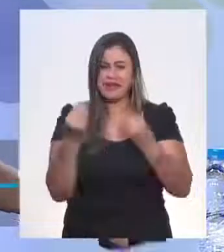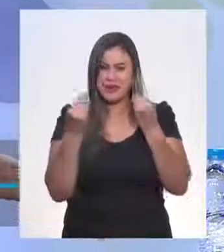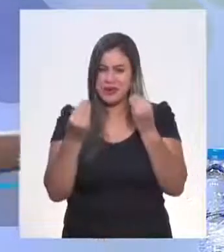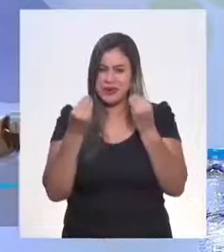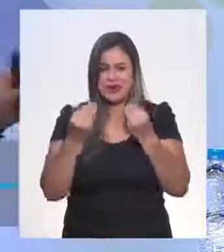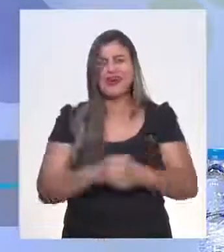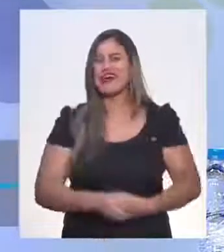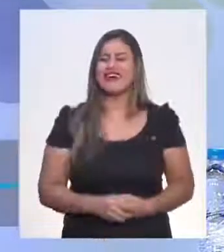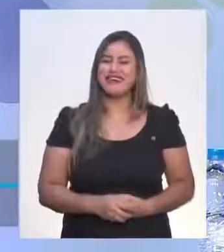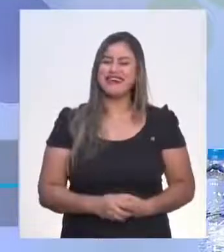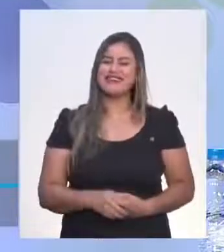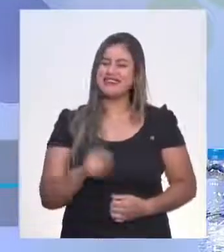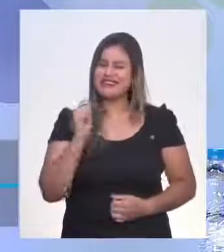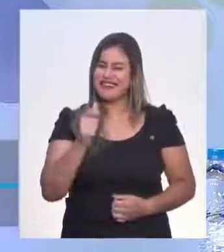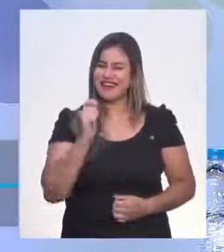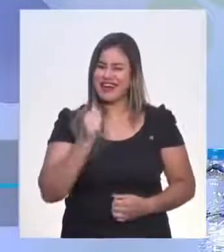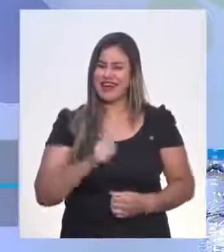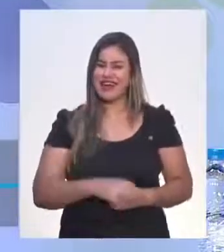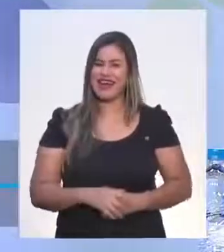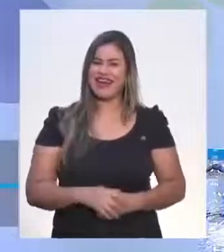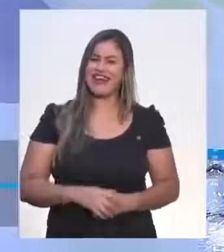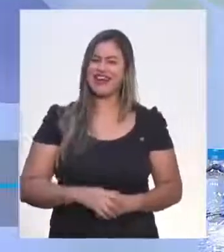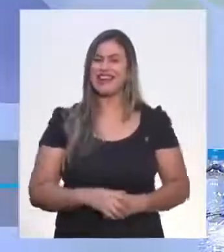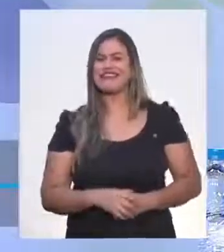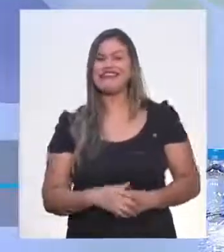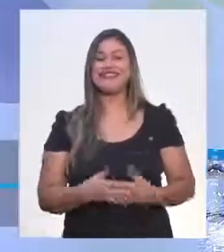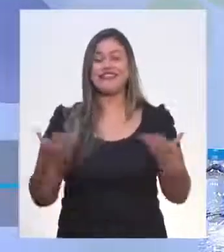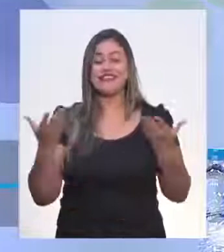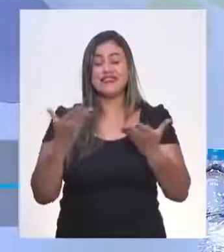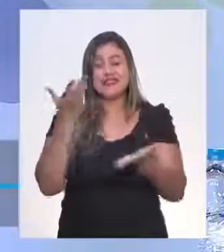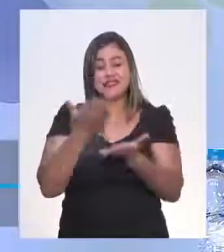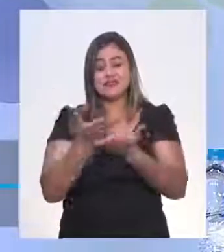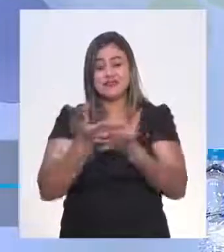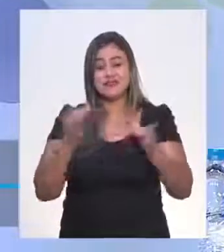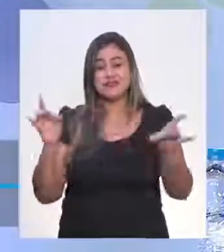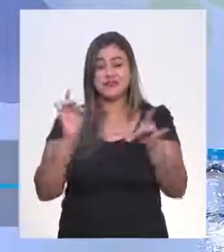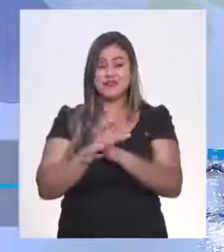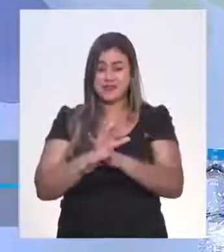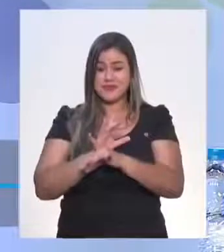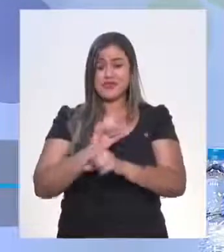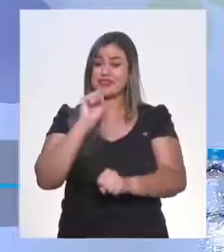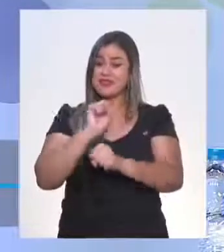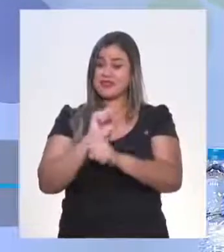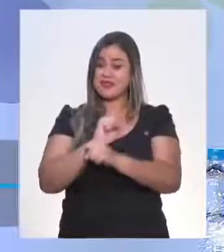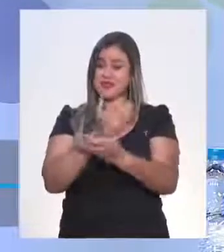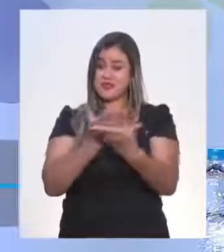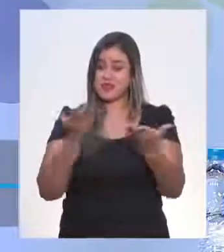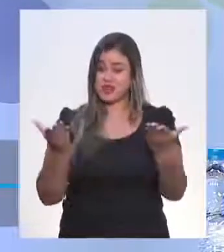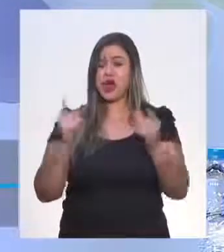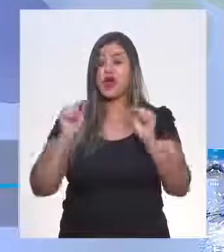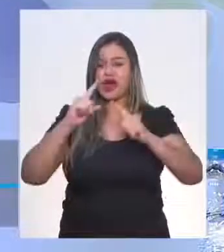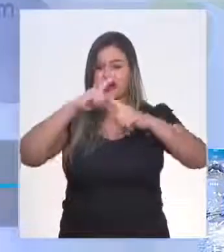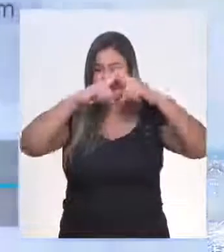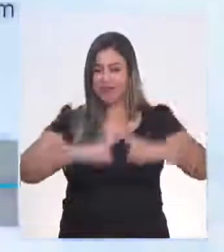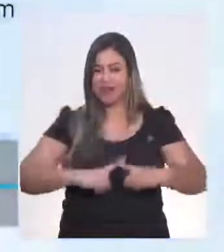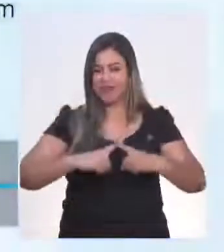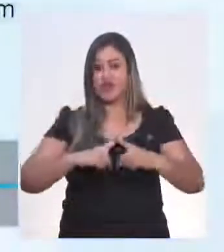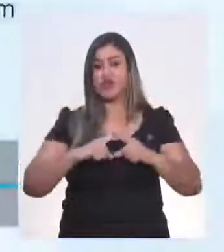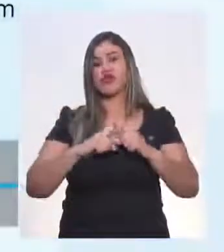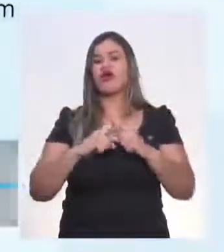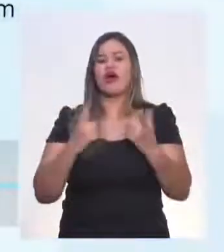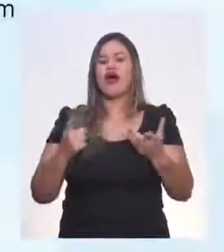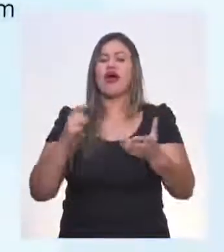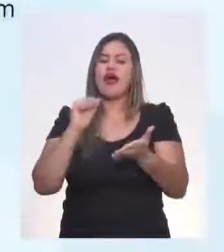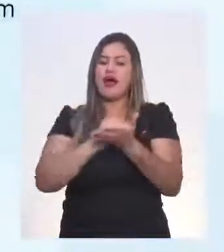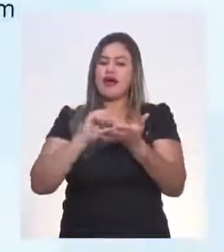quase que deu Qual é o tá querendo ele foi pela metade turma nossa aula acabou Estou aguardando vocês agora com o desafio que